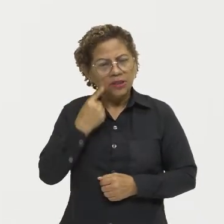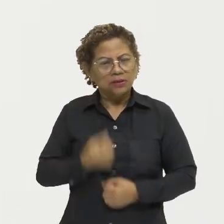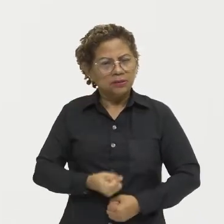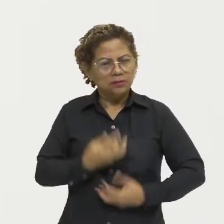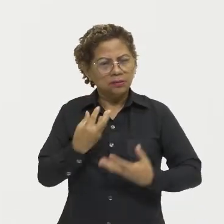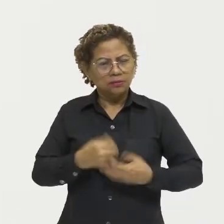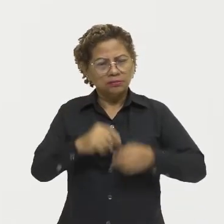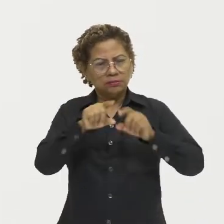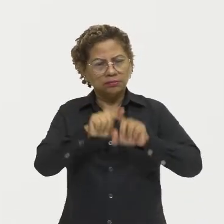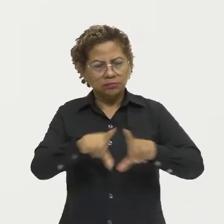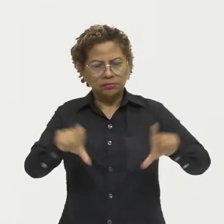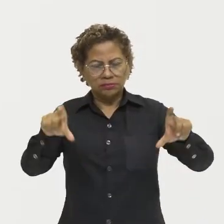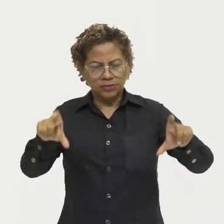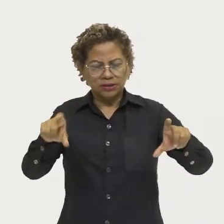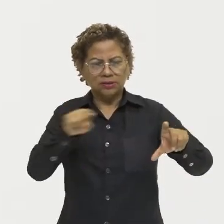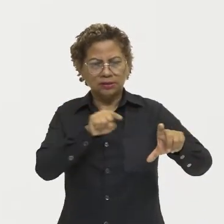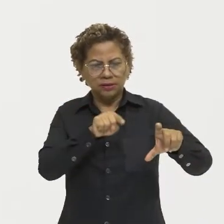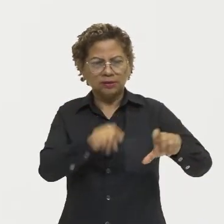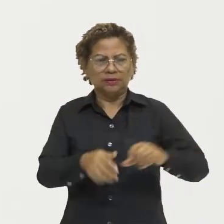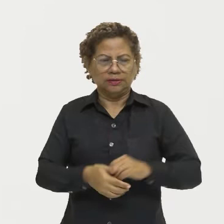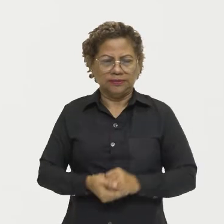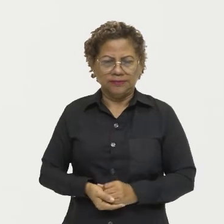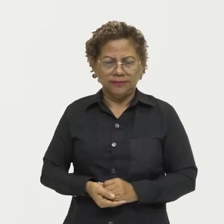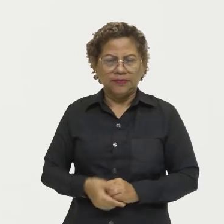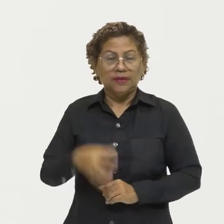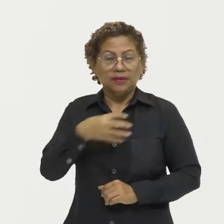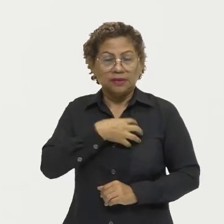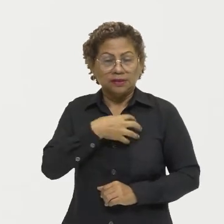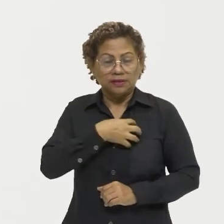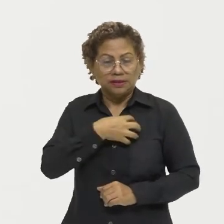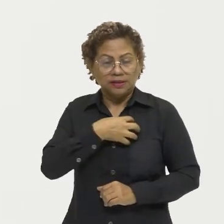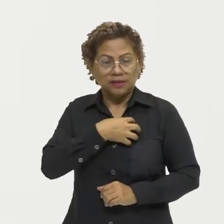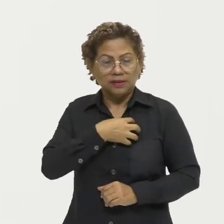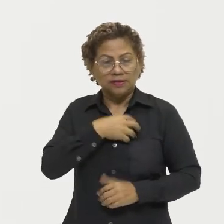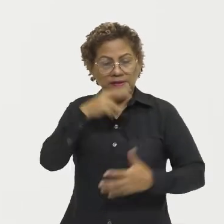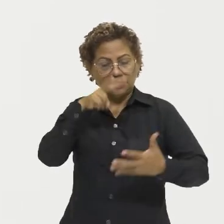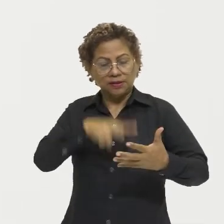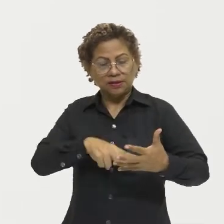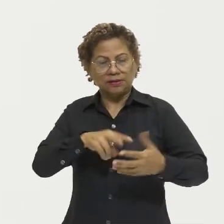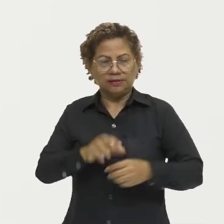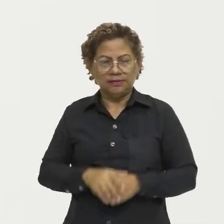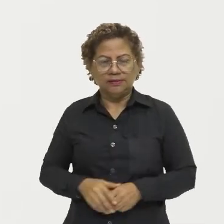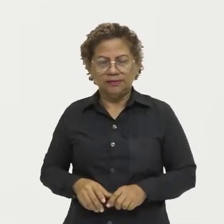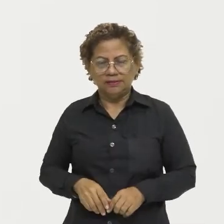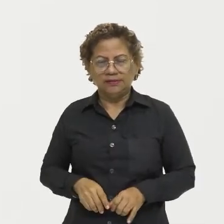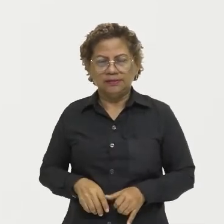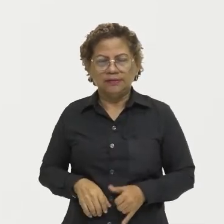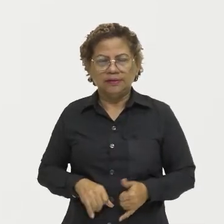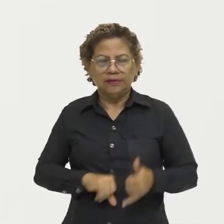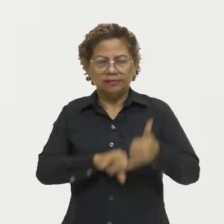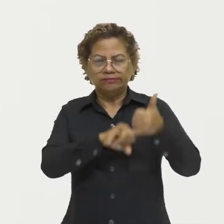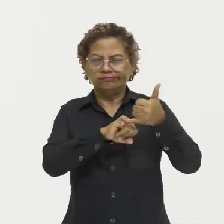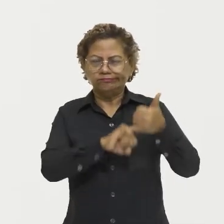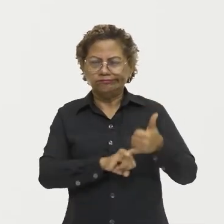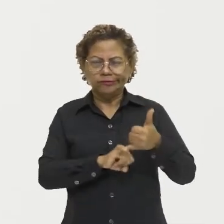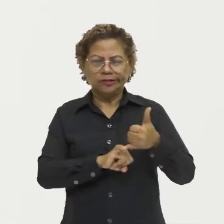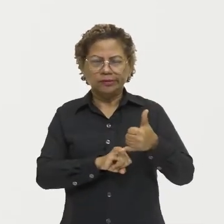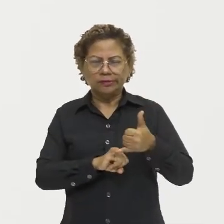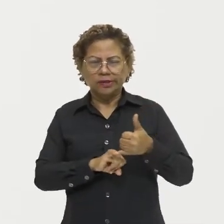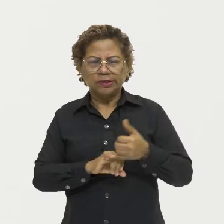desse eu lírico, ele vai estar dizendo o quê? Dos sentimentos, né? Quando ele diz assim, olha, os amantes se amam